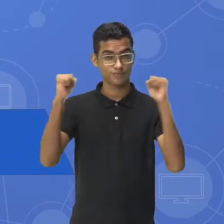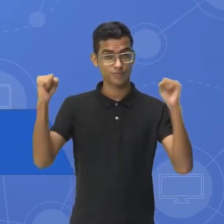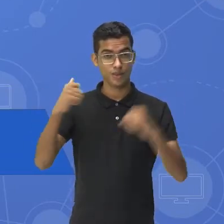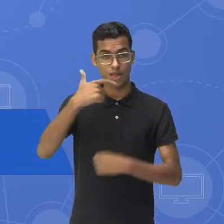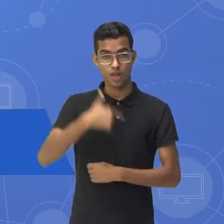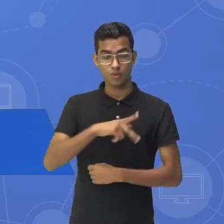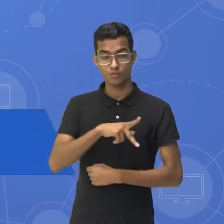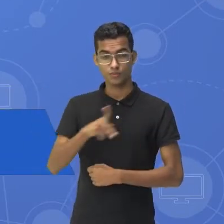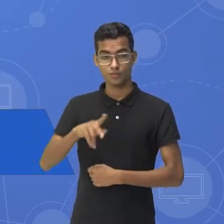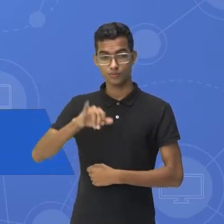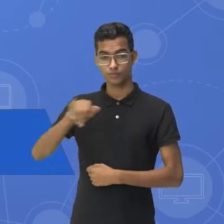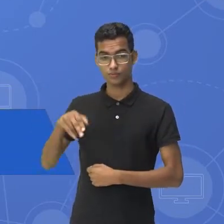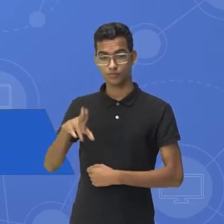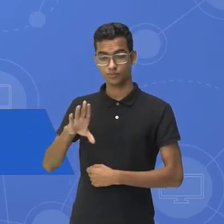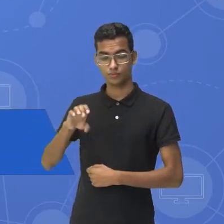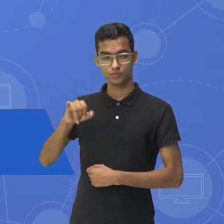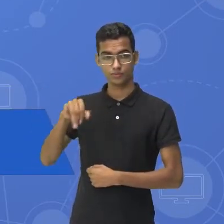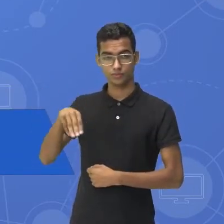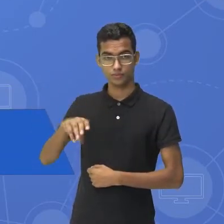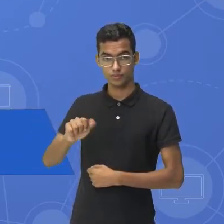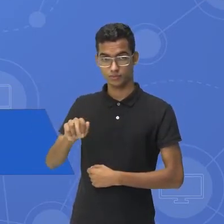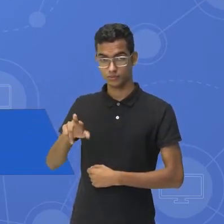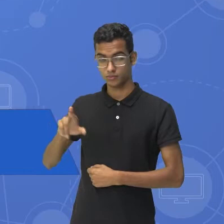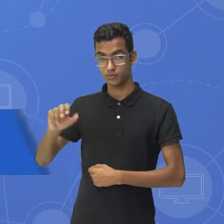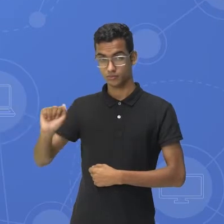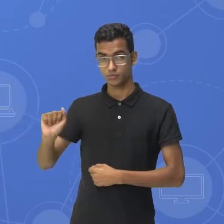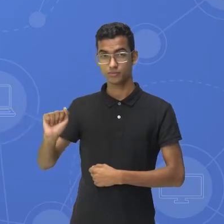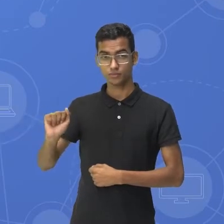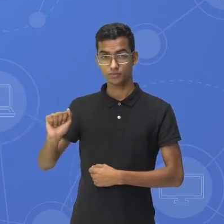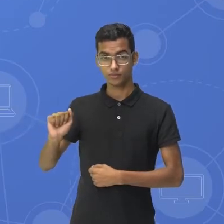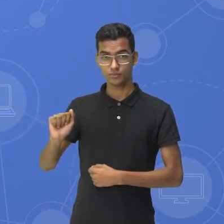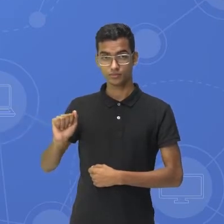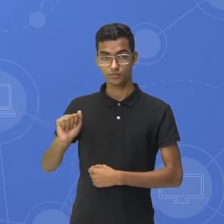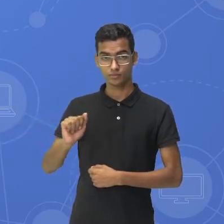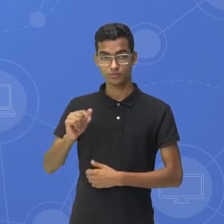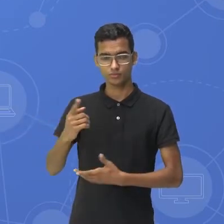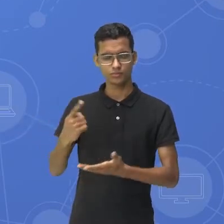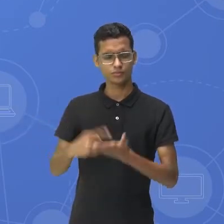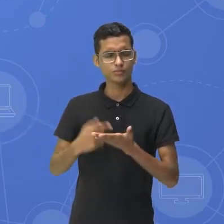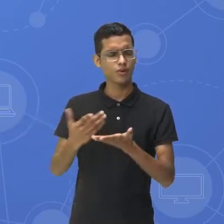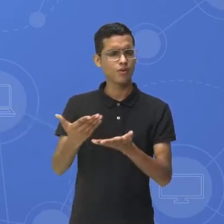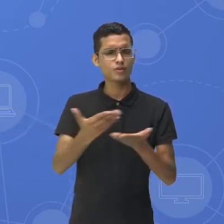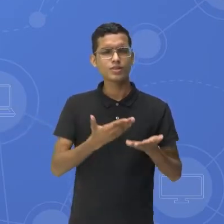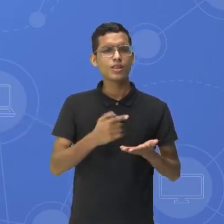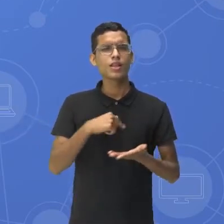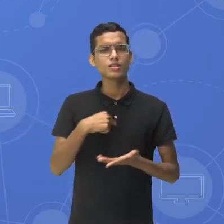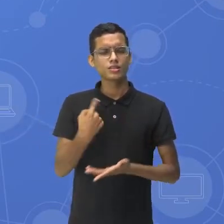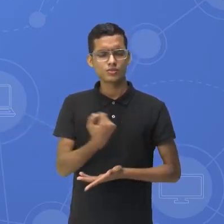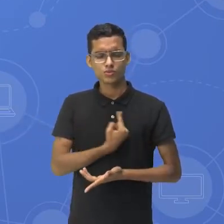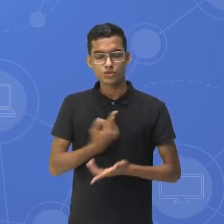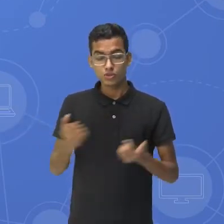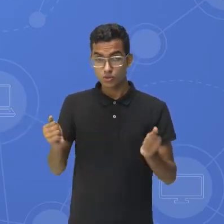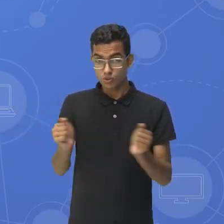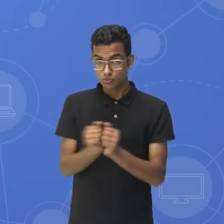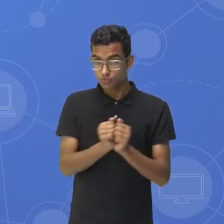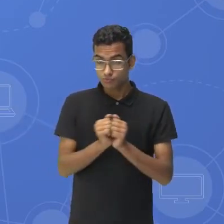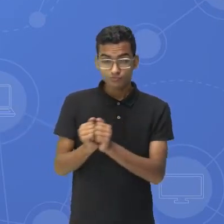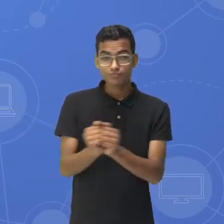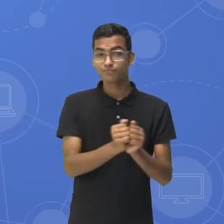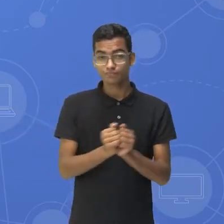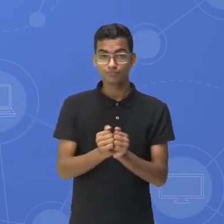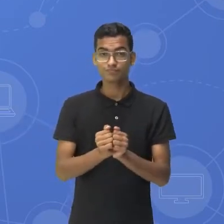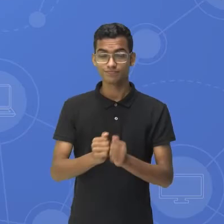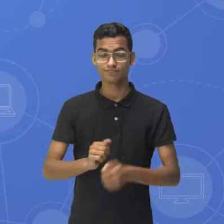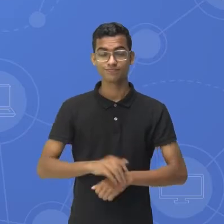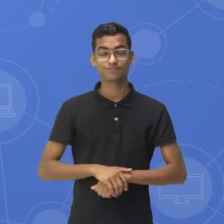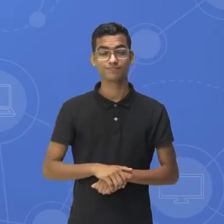sou a professora Jucimara Brito e convido a todos vocês a estarem juntinhos comigo neste momento.